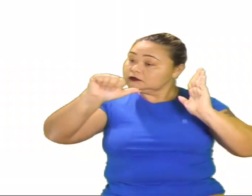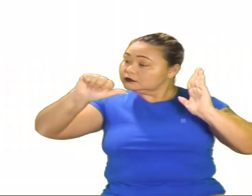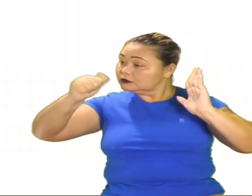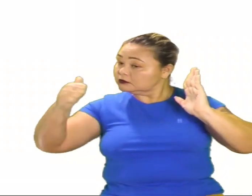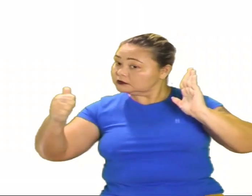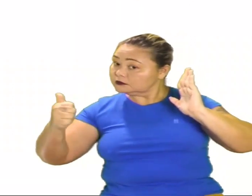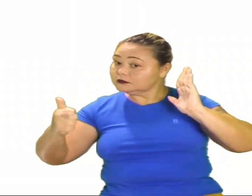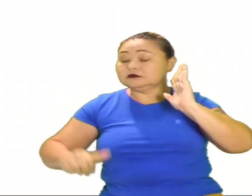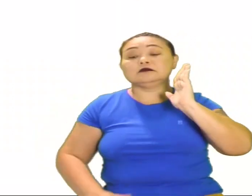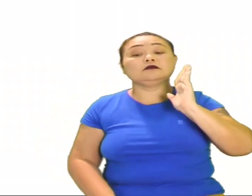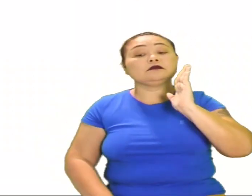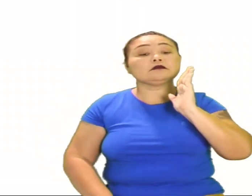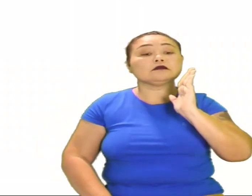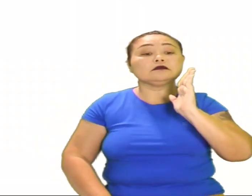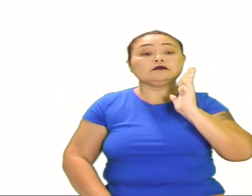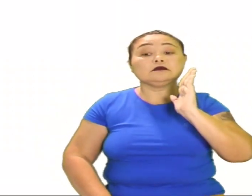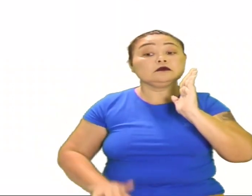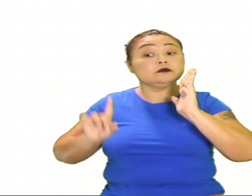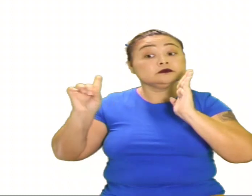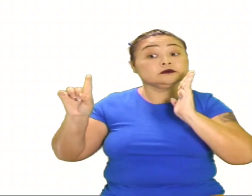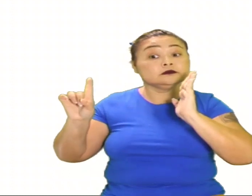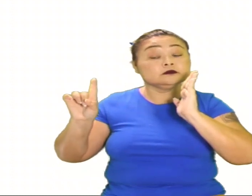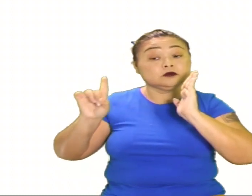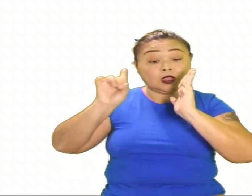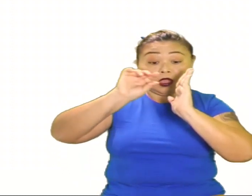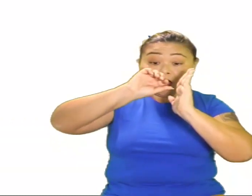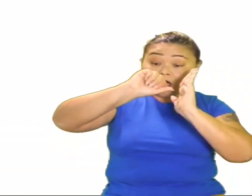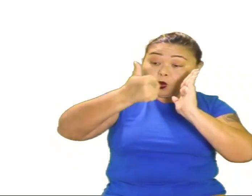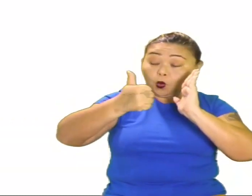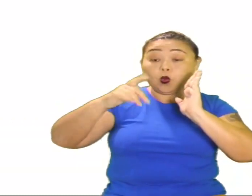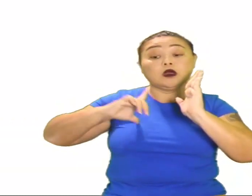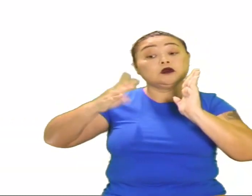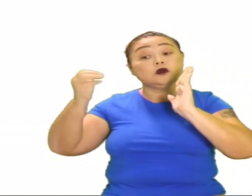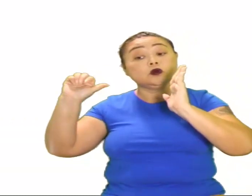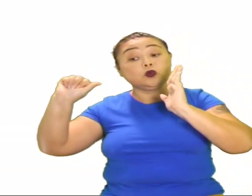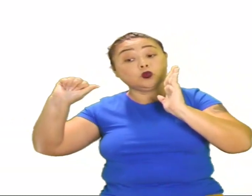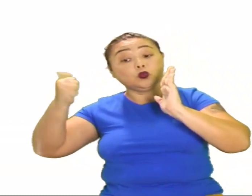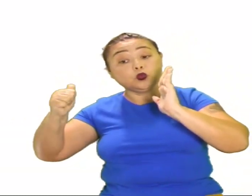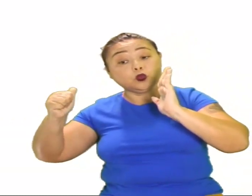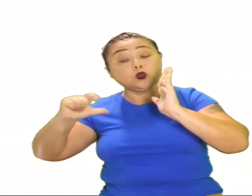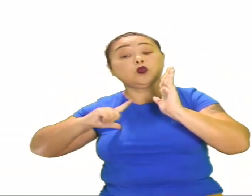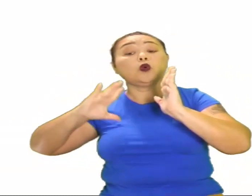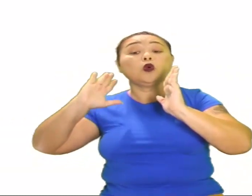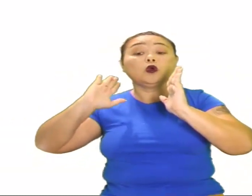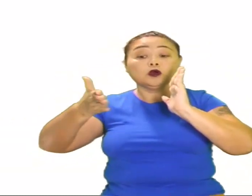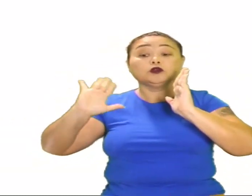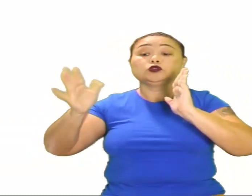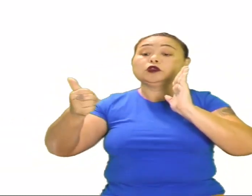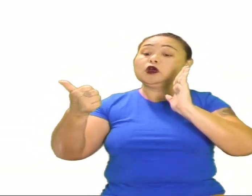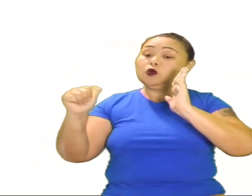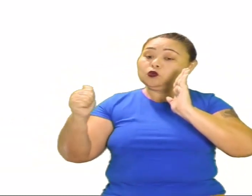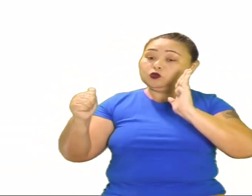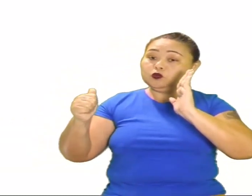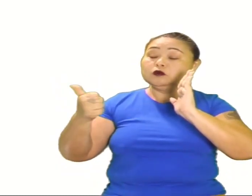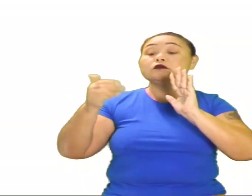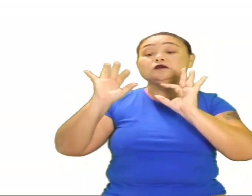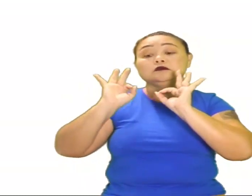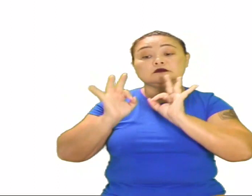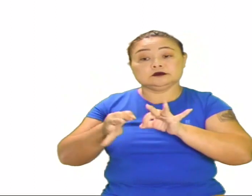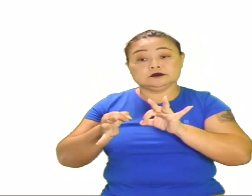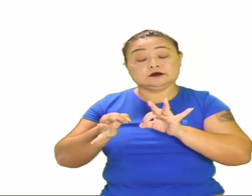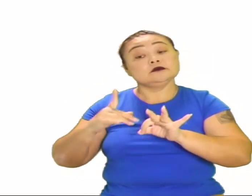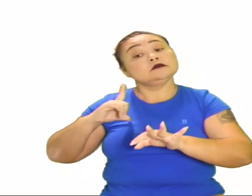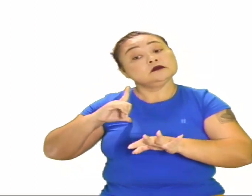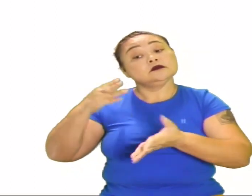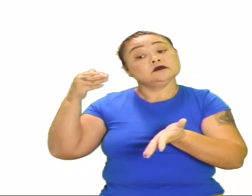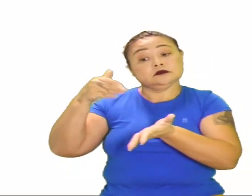o A11. Mas aqui é entre o A1 e o A11, mas já se consideram 11 termos, certo? É porque